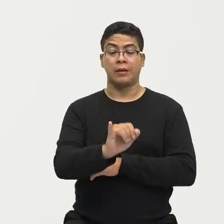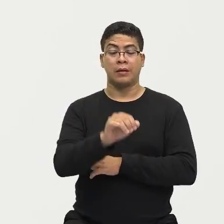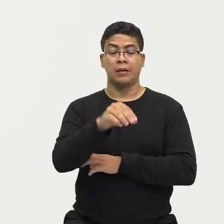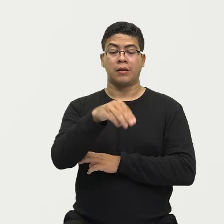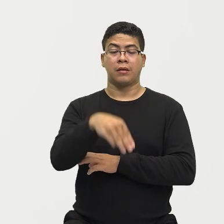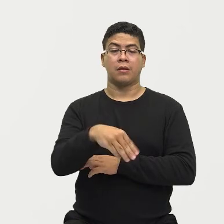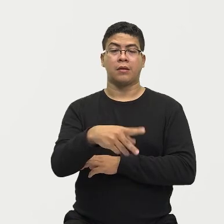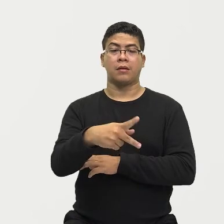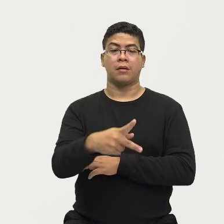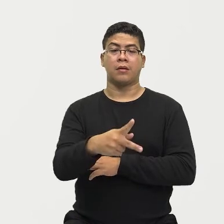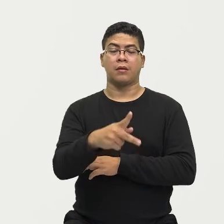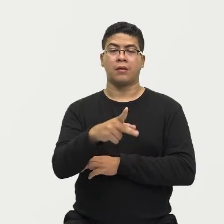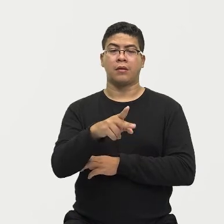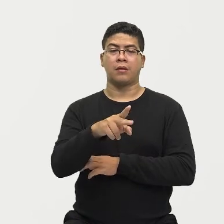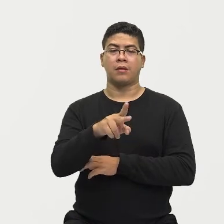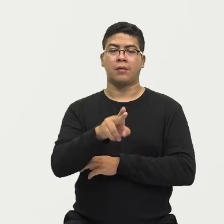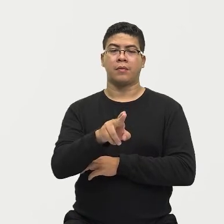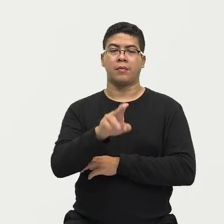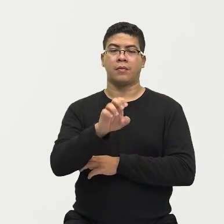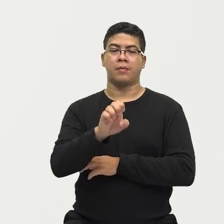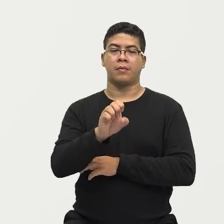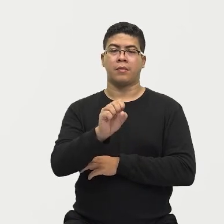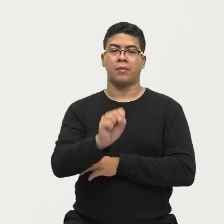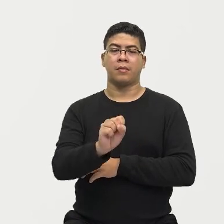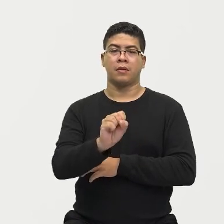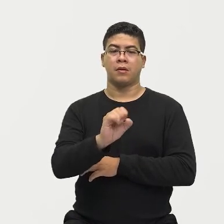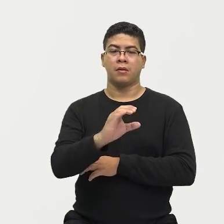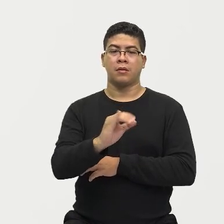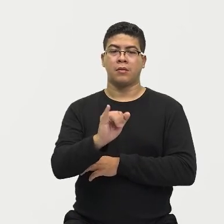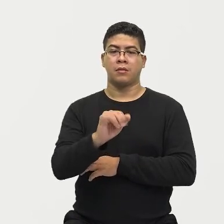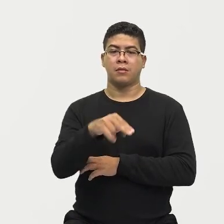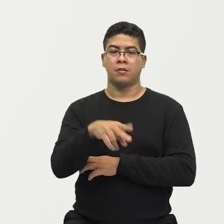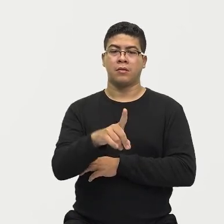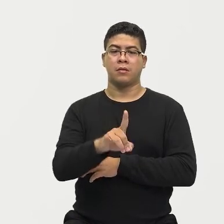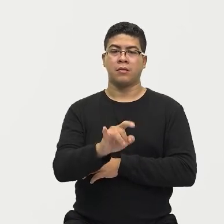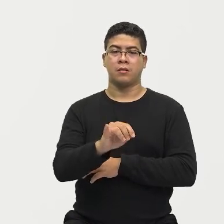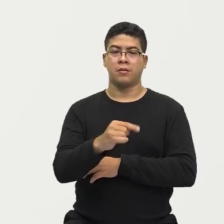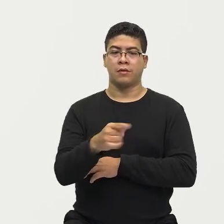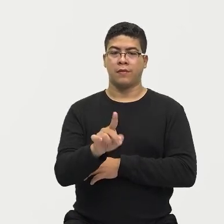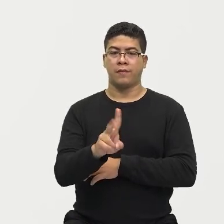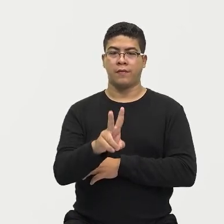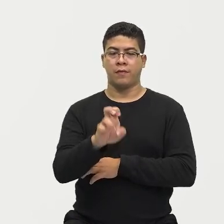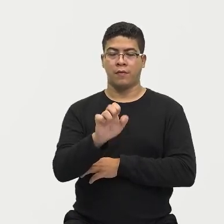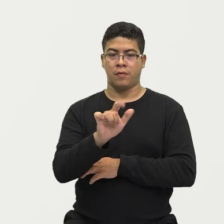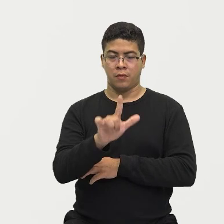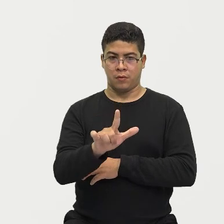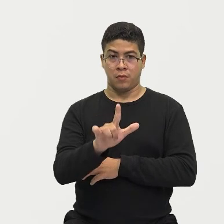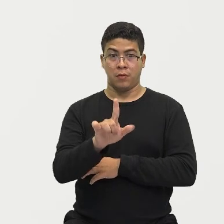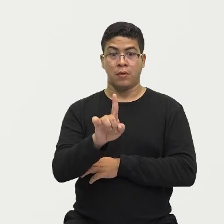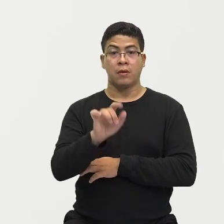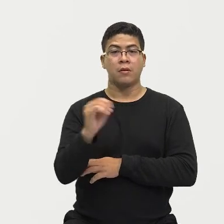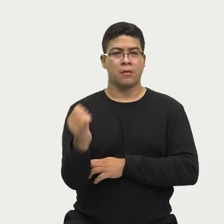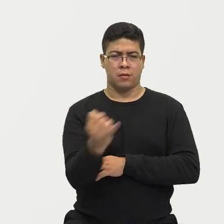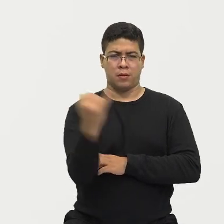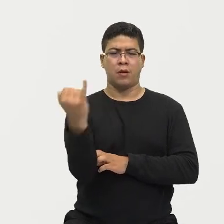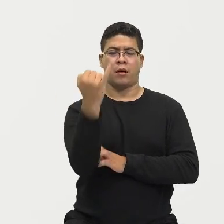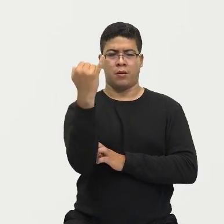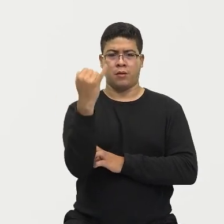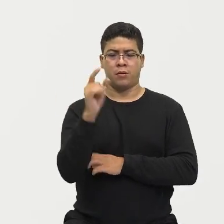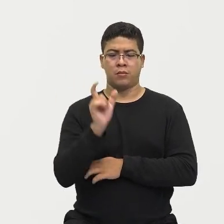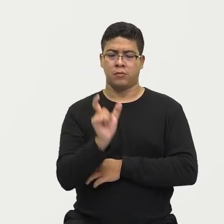nesse contexto aqui. Ó. É imprescindível o avalista, diz a pessoa que vai te vender o objeto. Então, temos